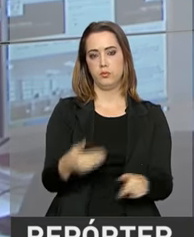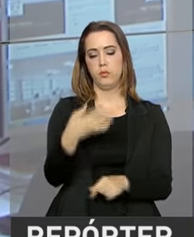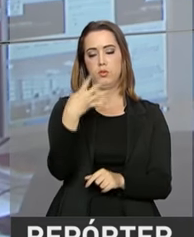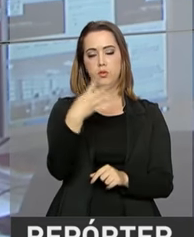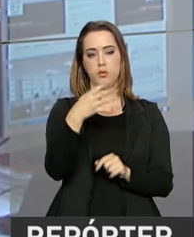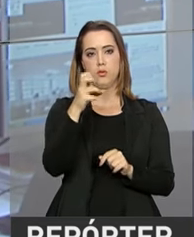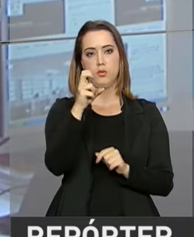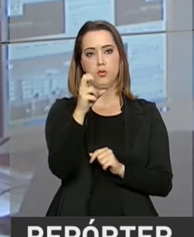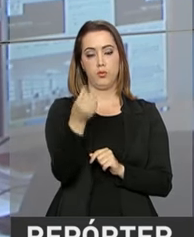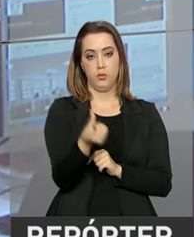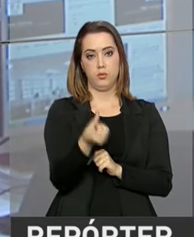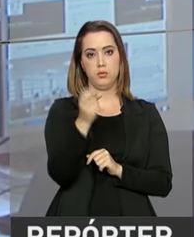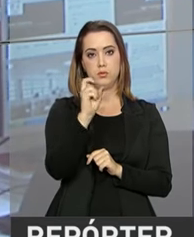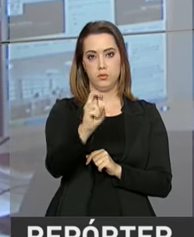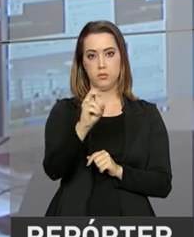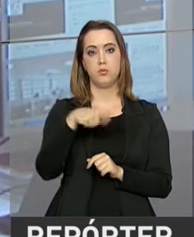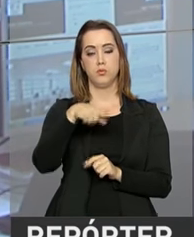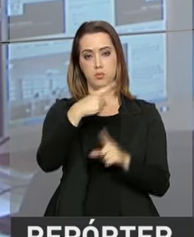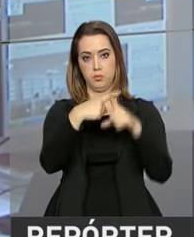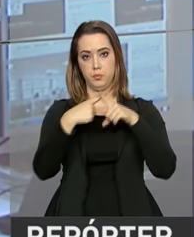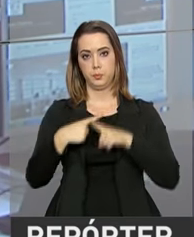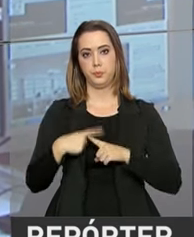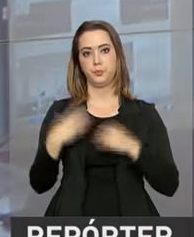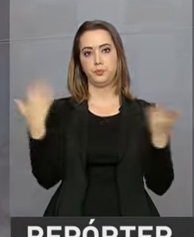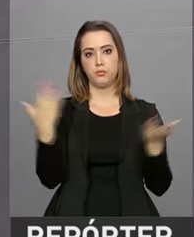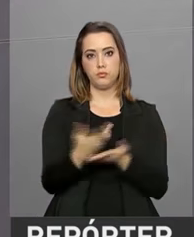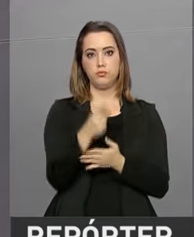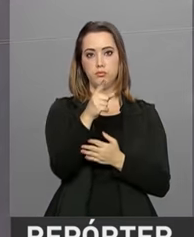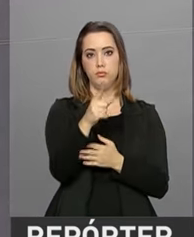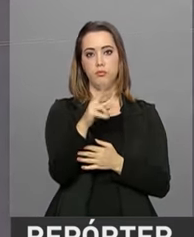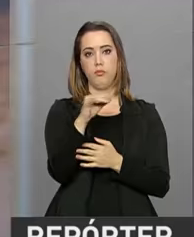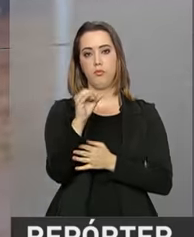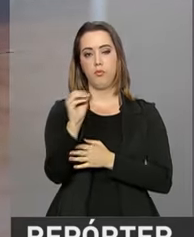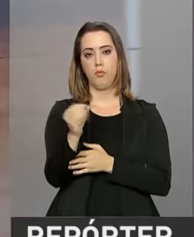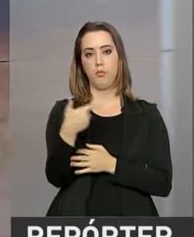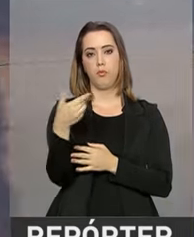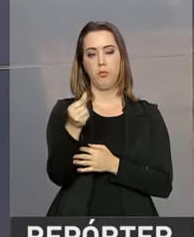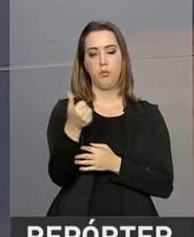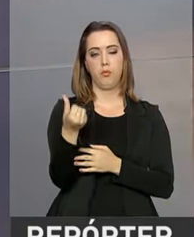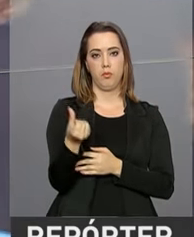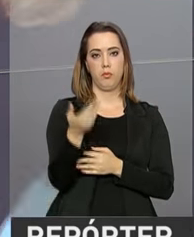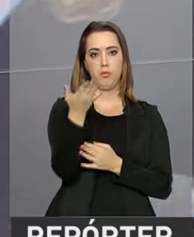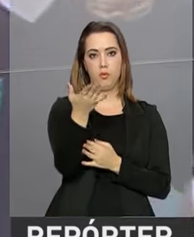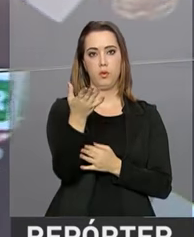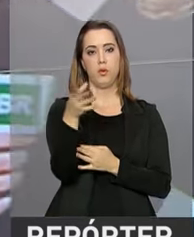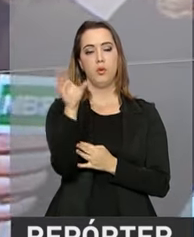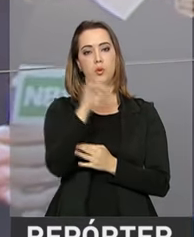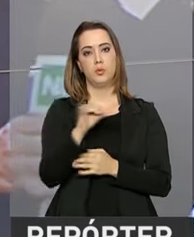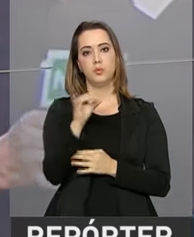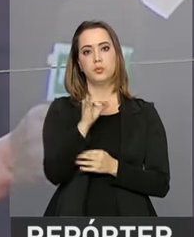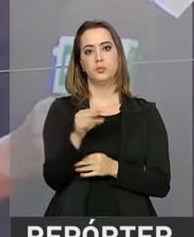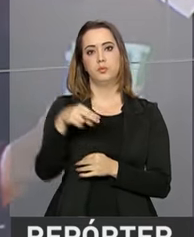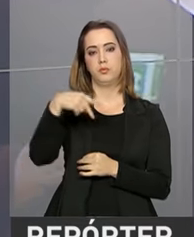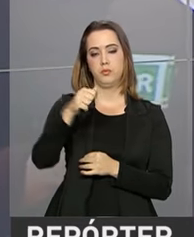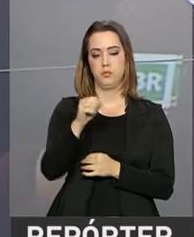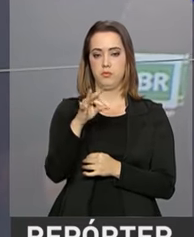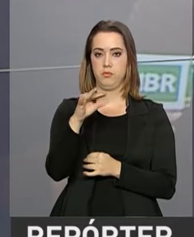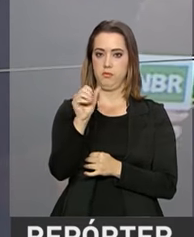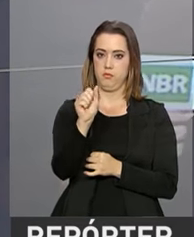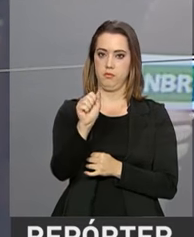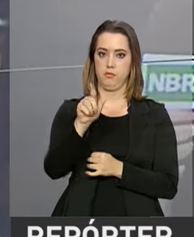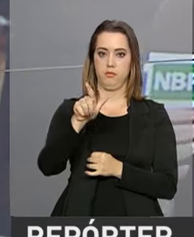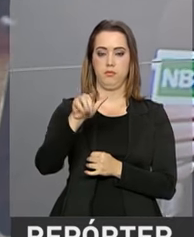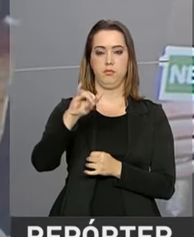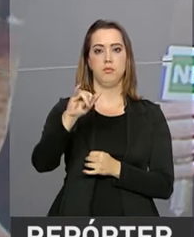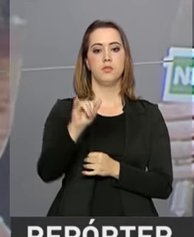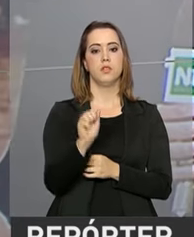disputam os jogos Rio 2016. Ao vivo, a repórter Natália Melo traz pra gente os detalhes. Oi, Natália, boa noite para você. Atenção